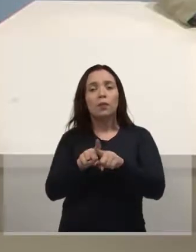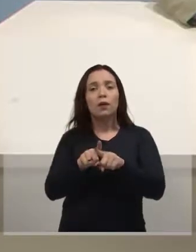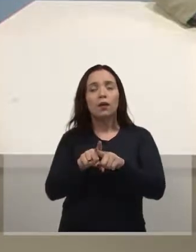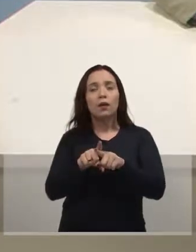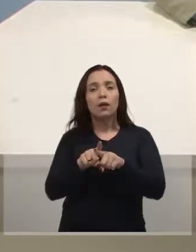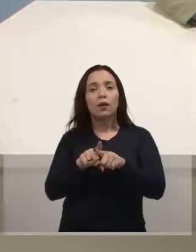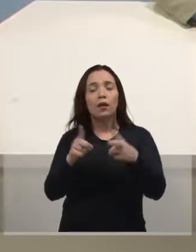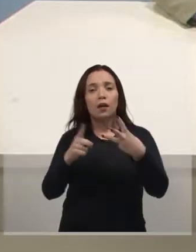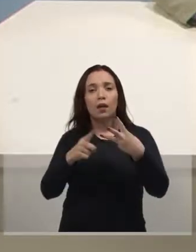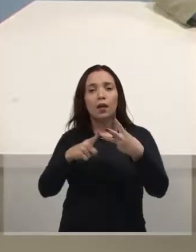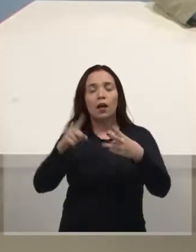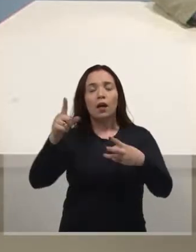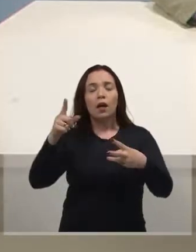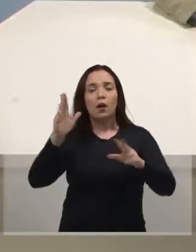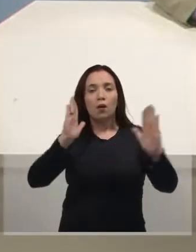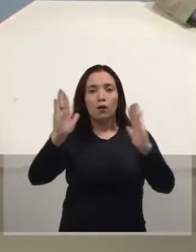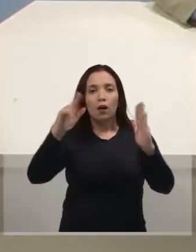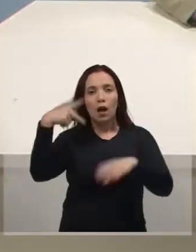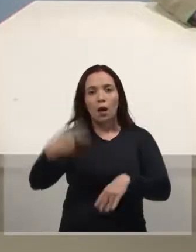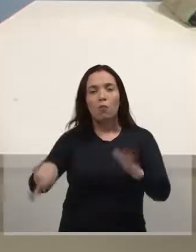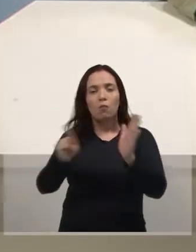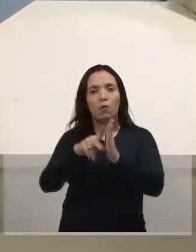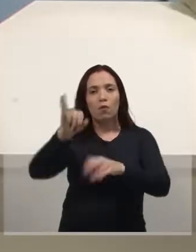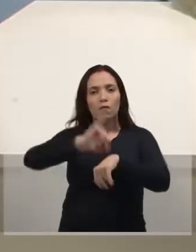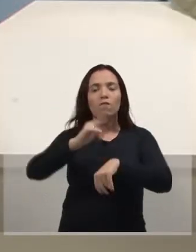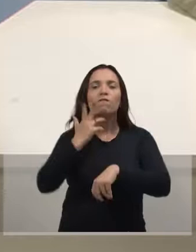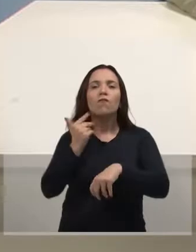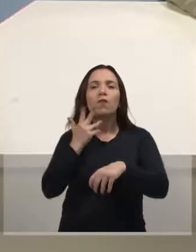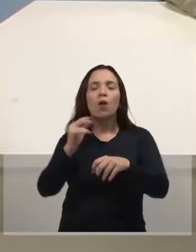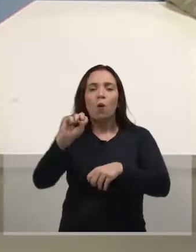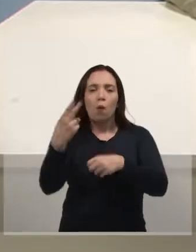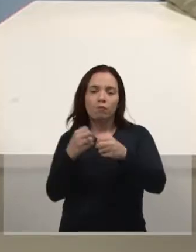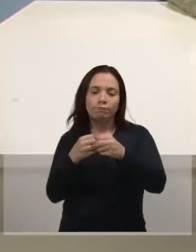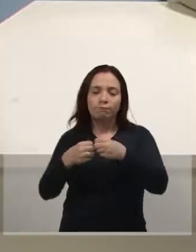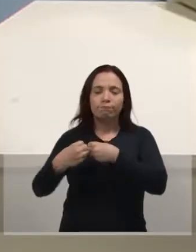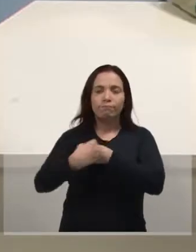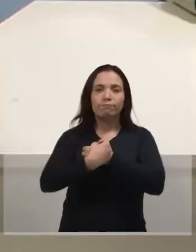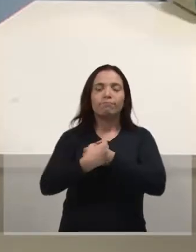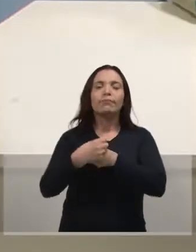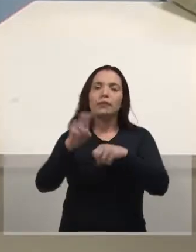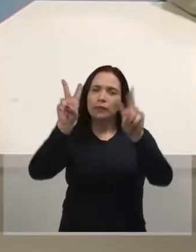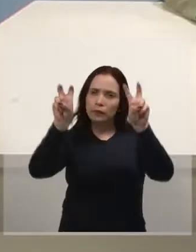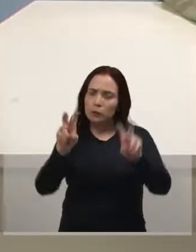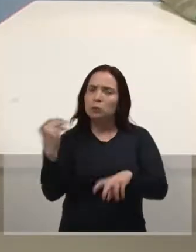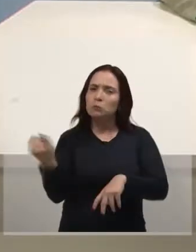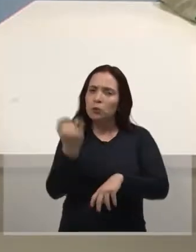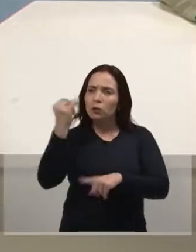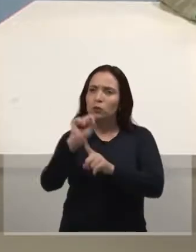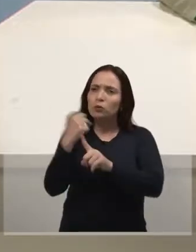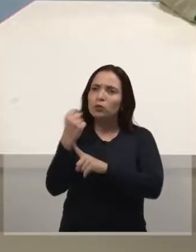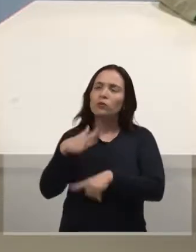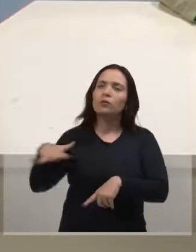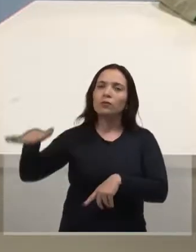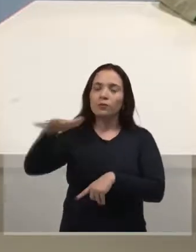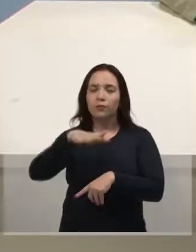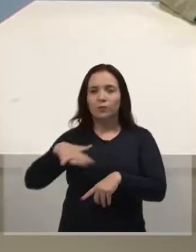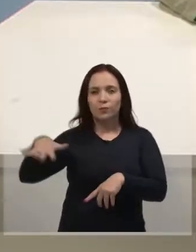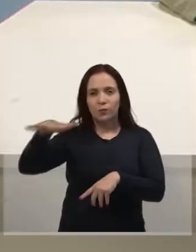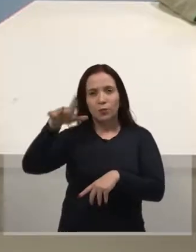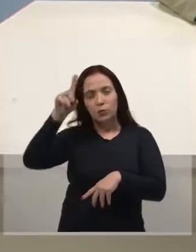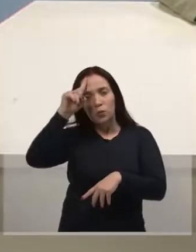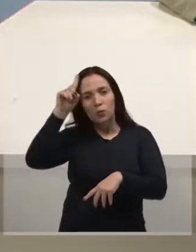vamos para os temas municipais da região metropolitana, os temas em voga que afetam muito mais diretamente o cotidiano, o dia a